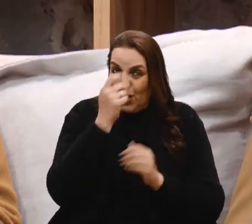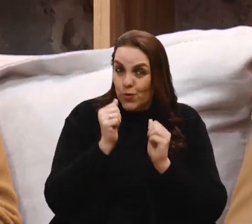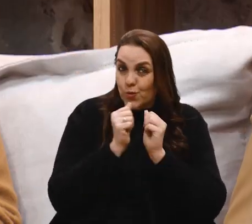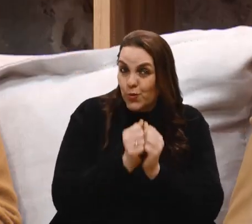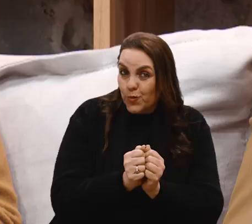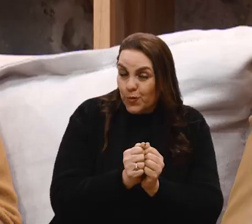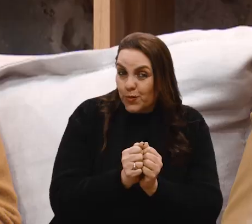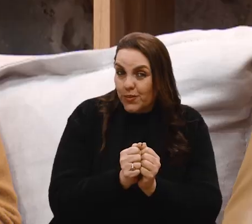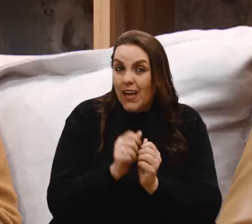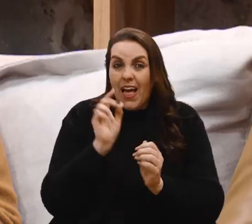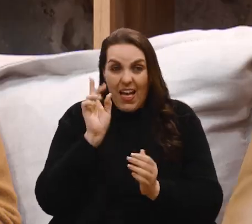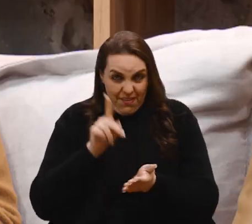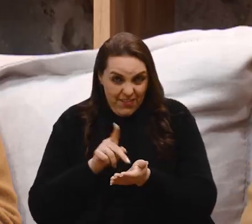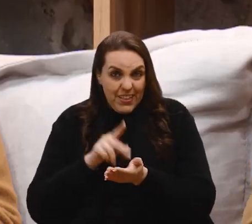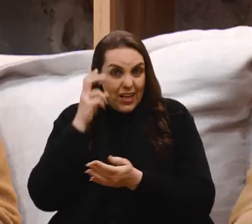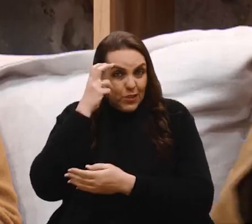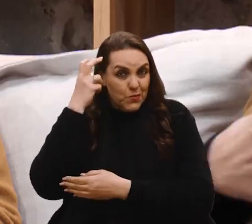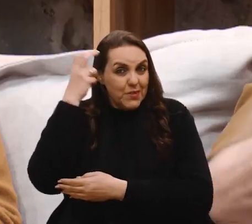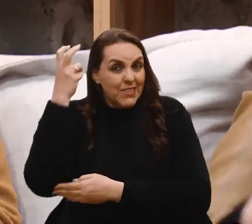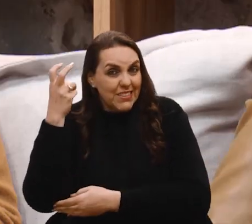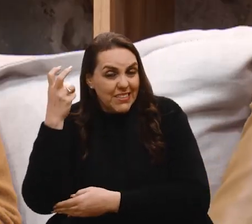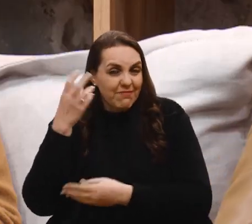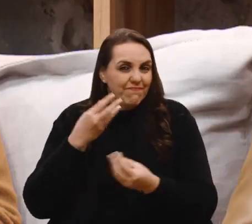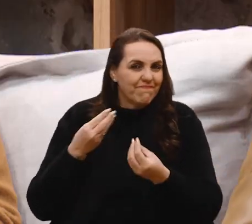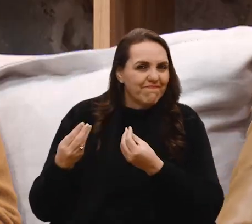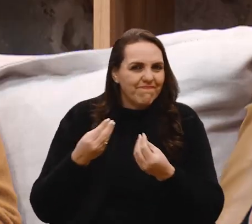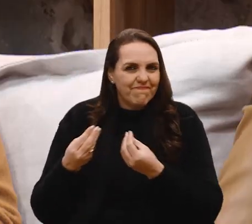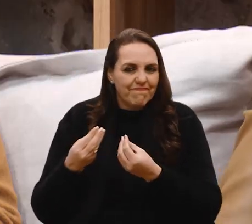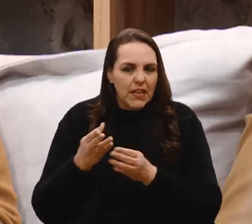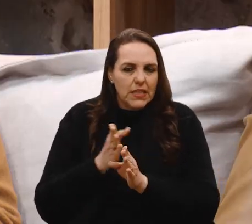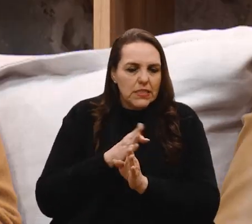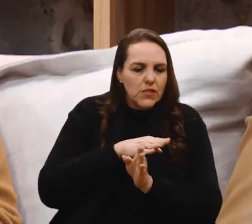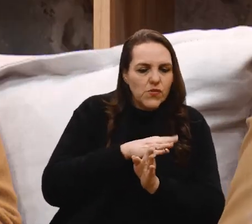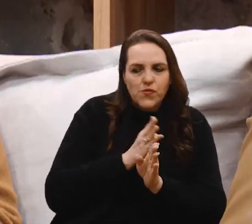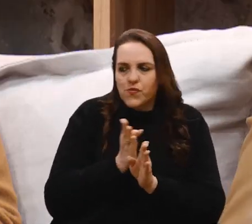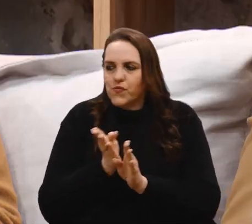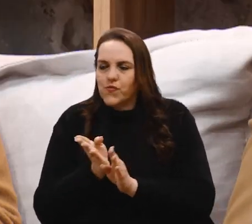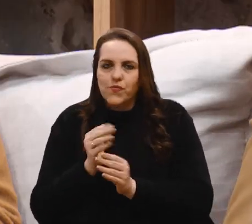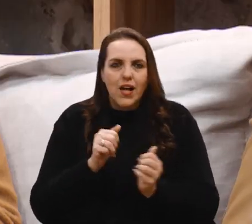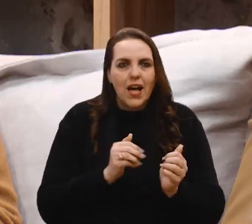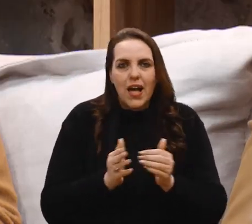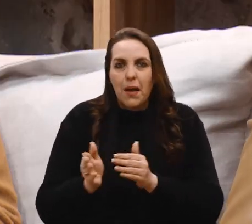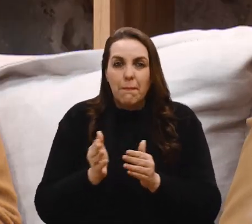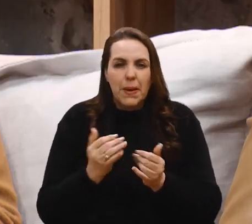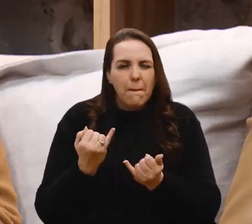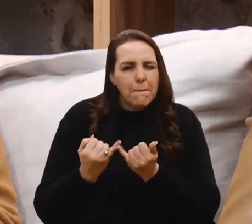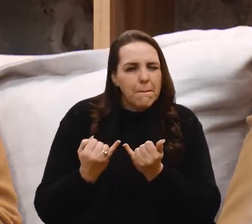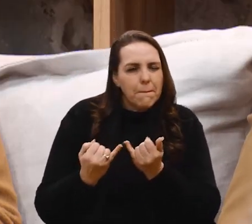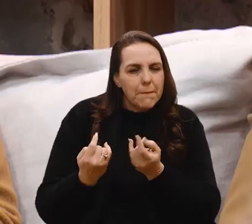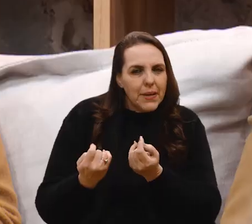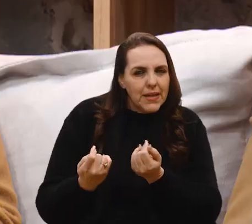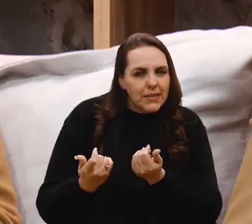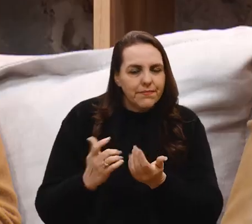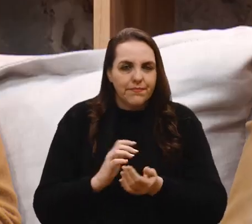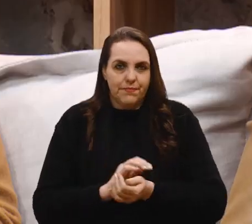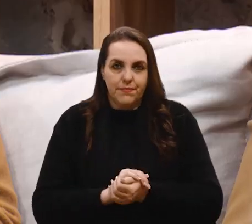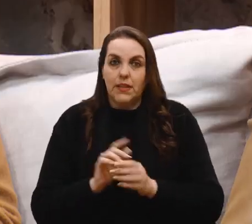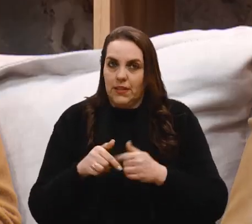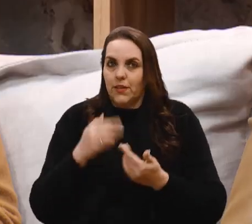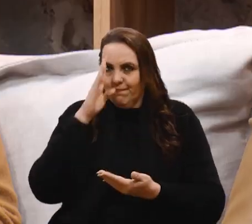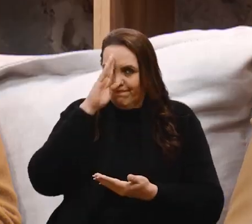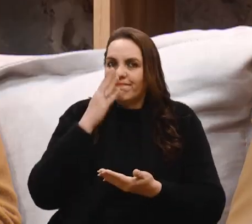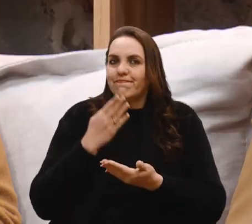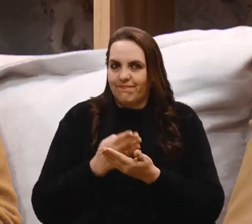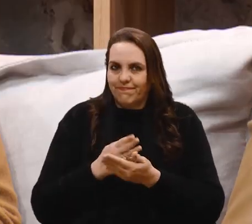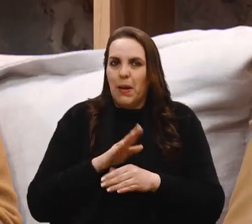que é superdotação? Porque eles fazem, né, eles transitam ali por um caminho muito parecido. Então, eu acredito que tem